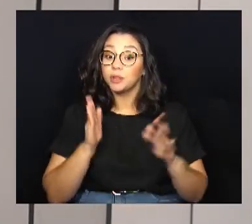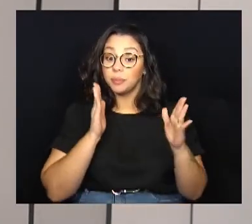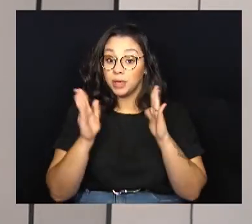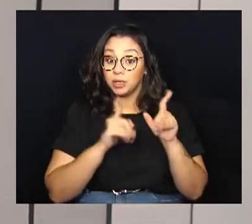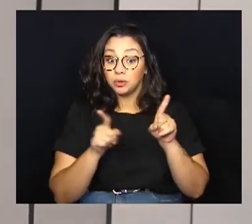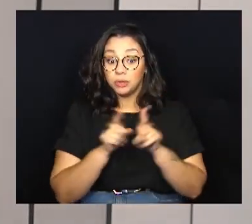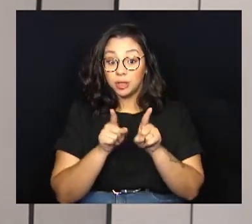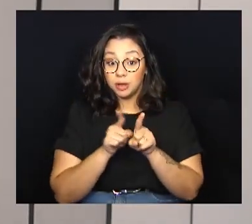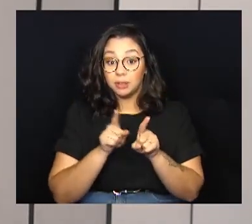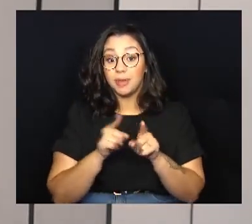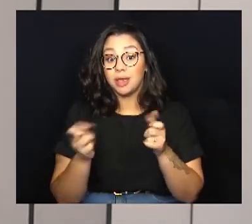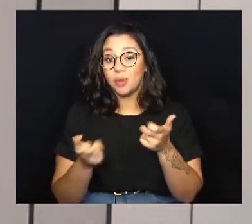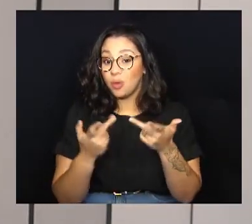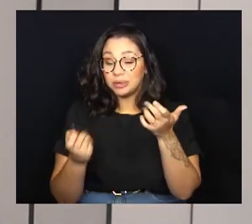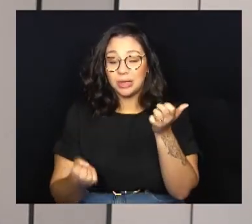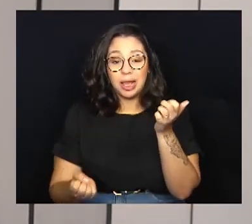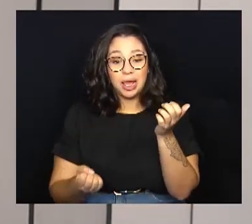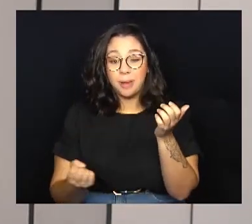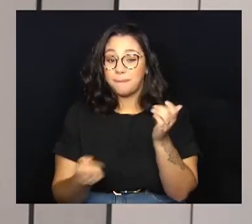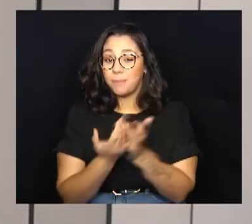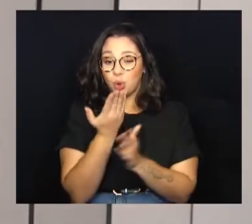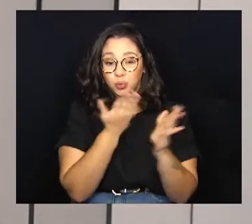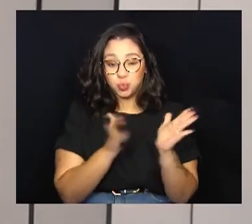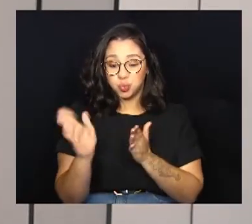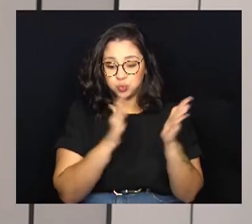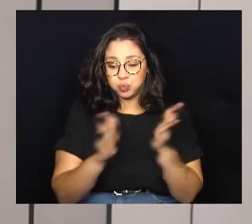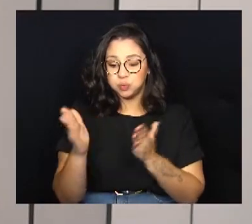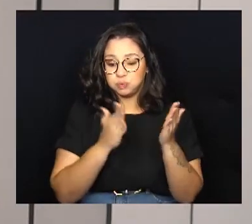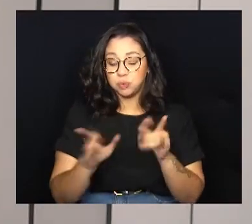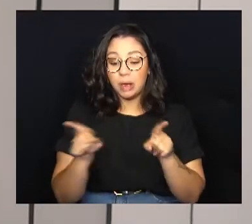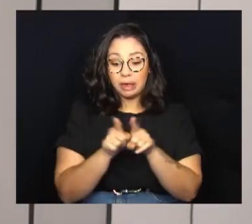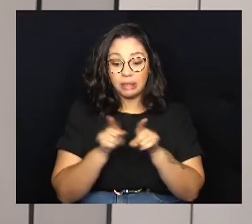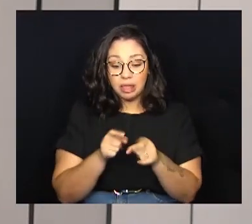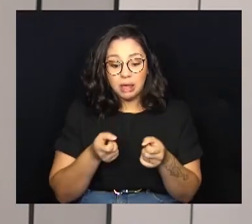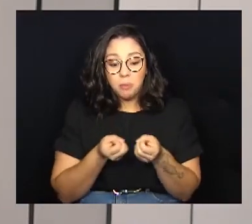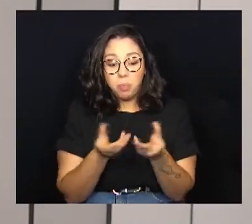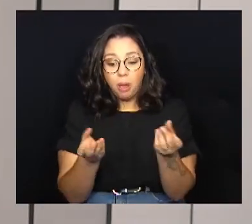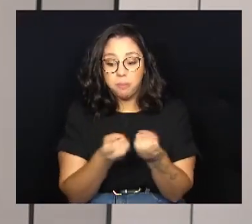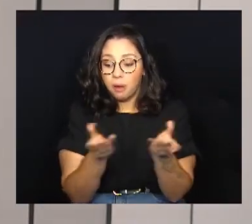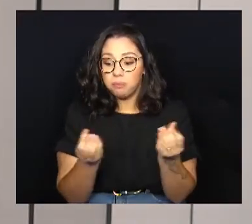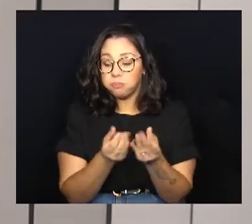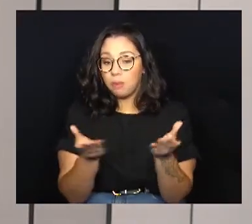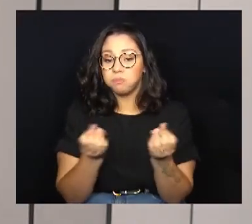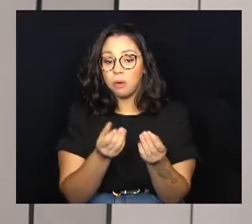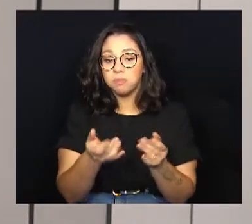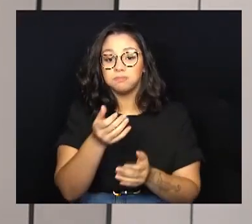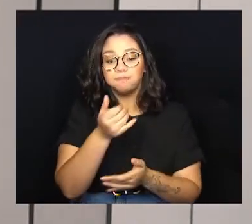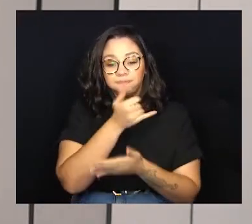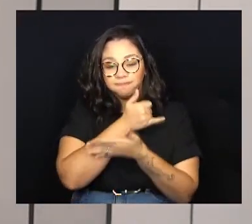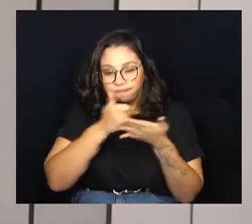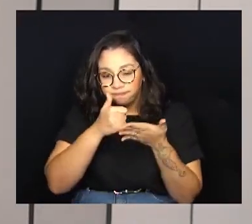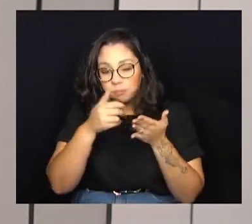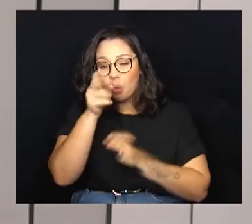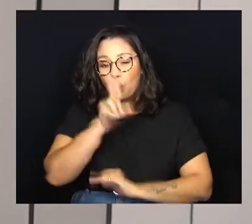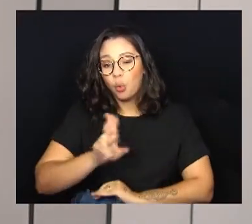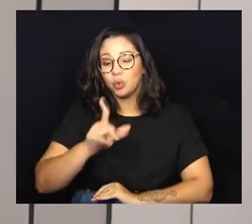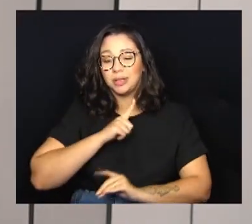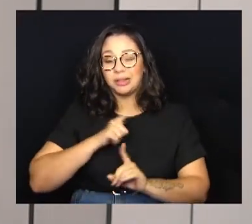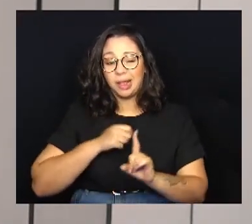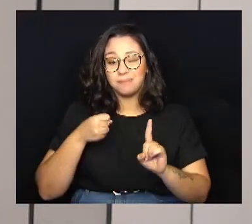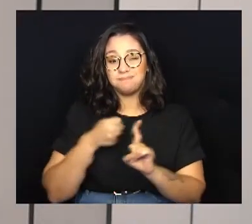Foram adicionadas nesta lista substâncias de uso proibido, uma categoria que